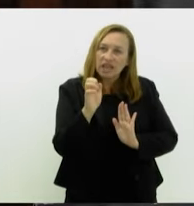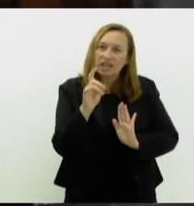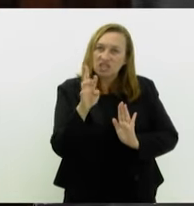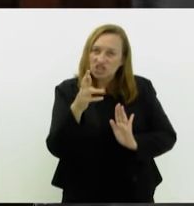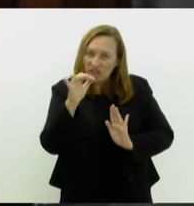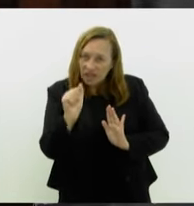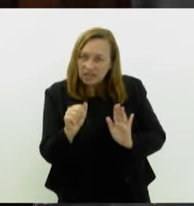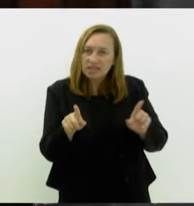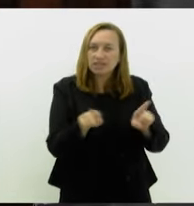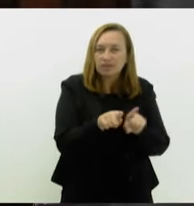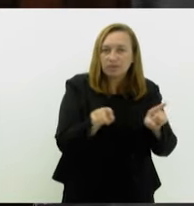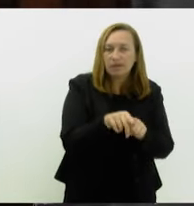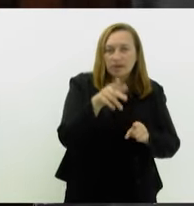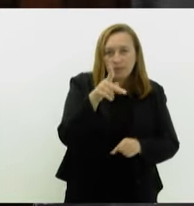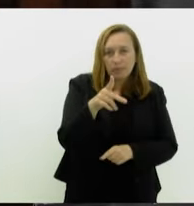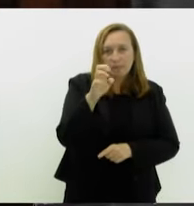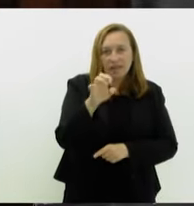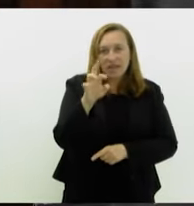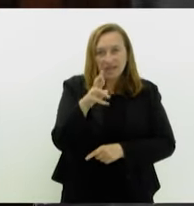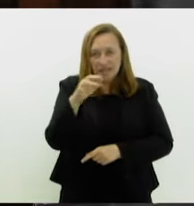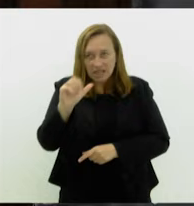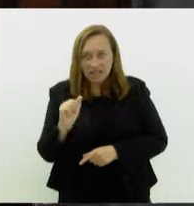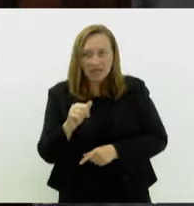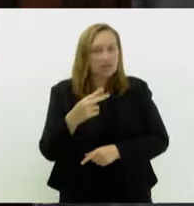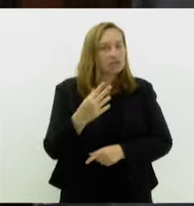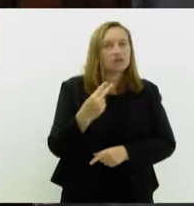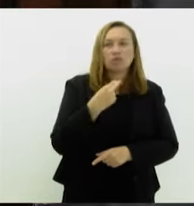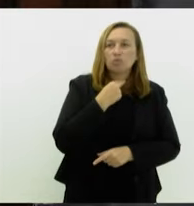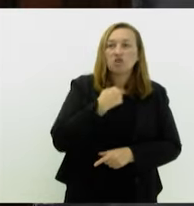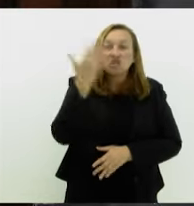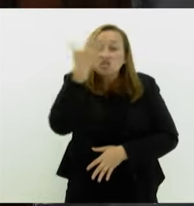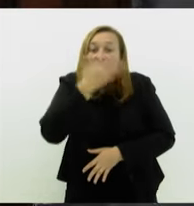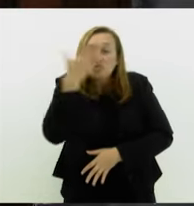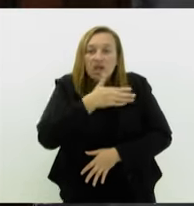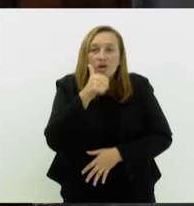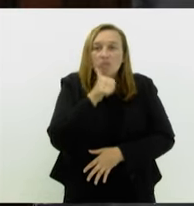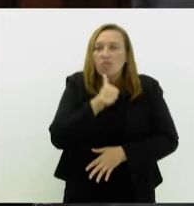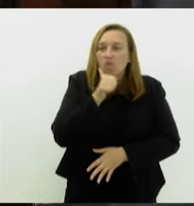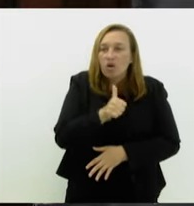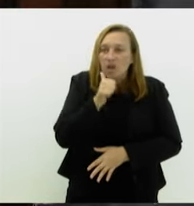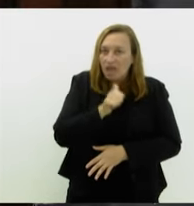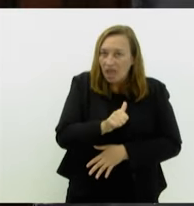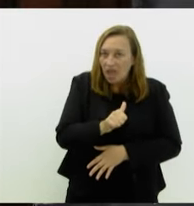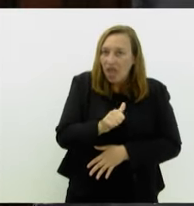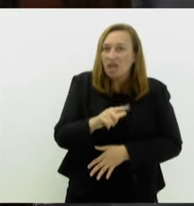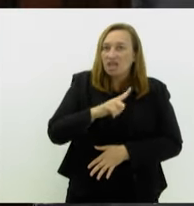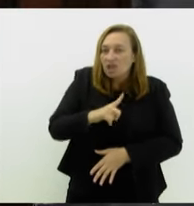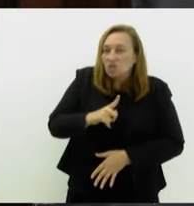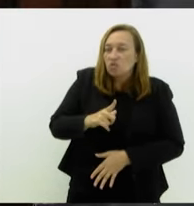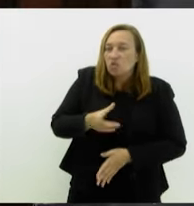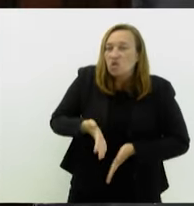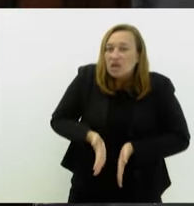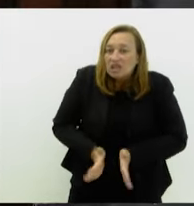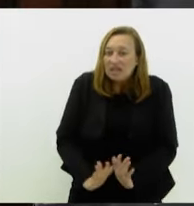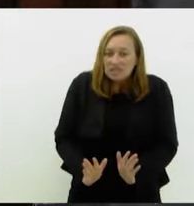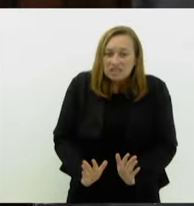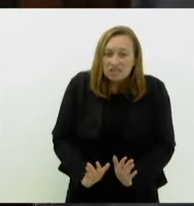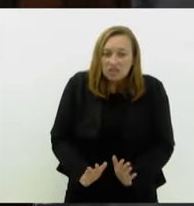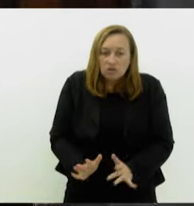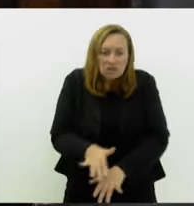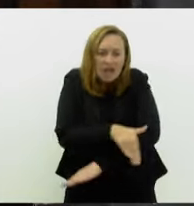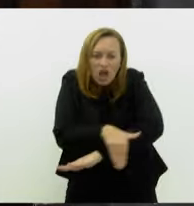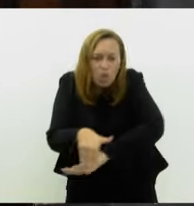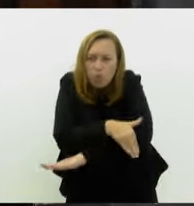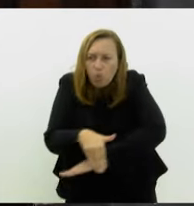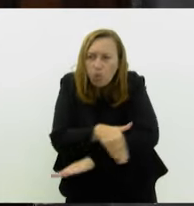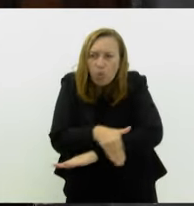a violência institucional nós não podemos continuar vendo mulheres tendo filho em portaria negligenciada da forma com que